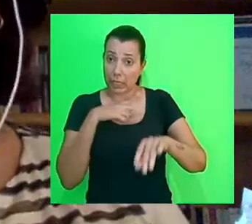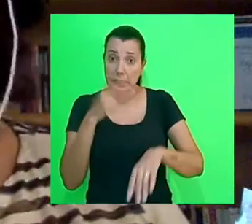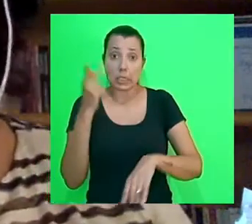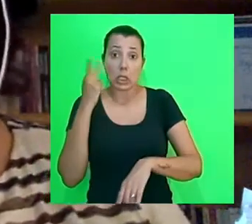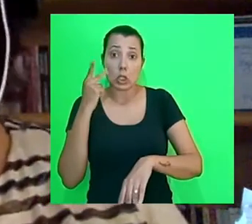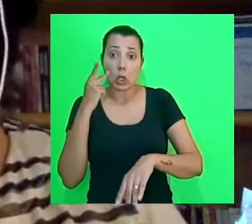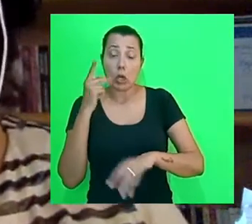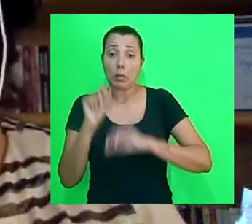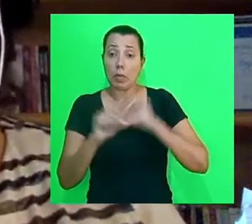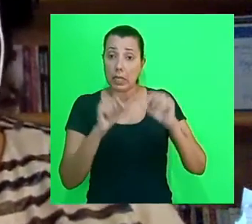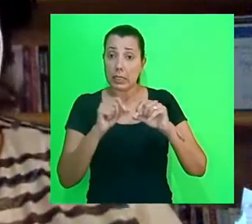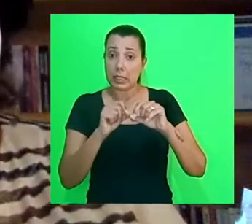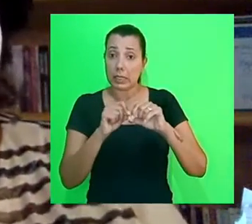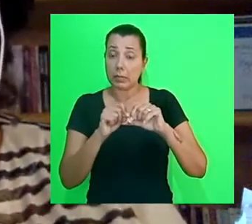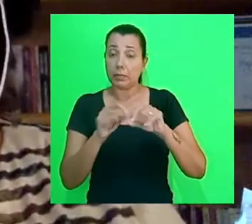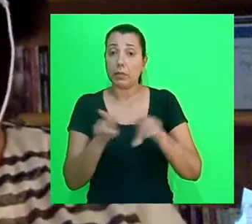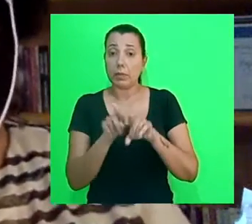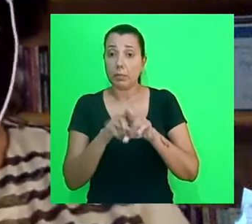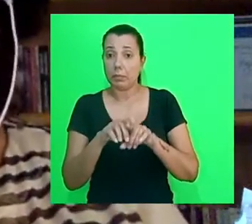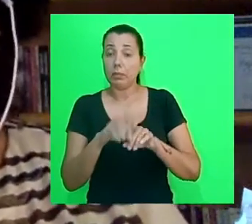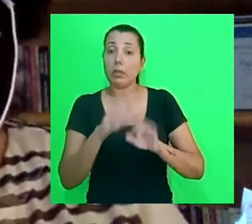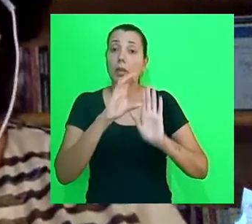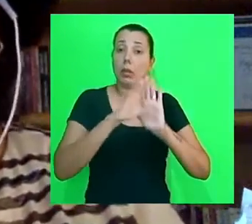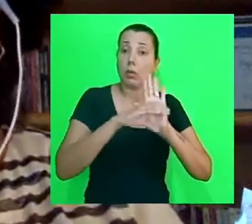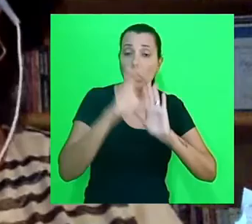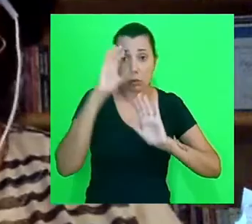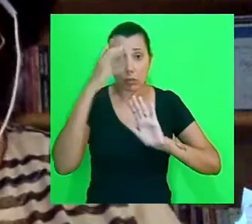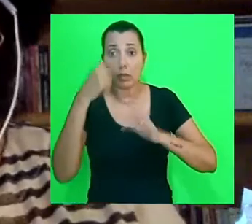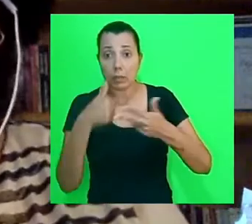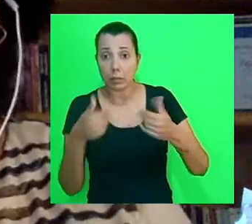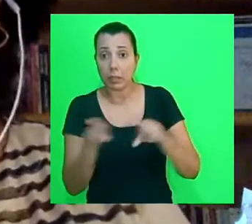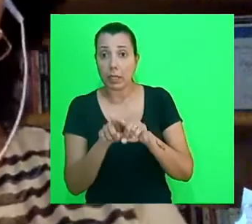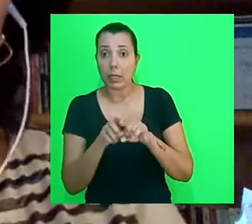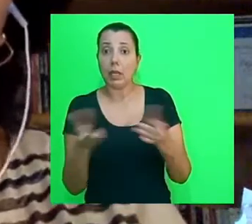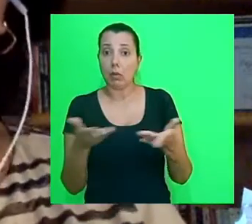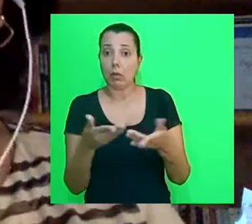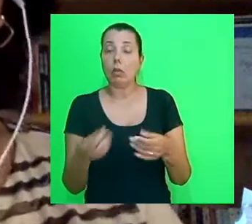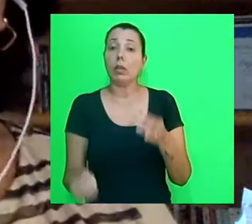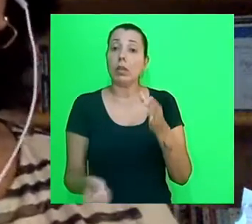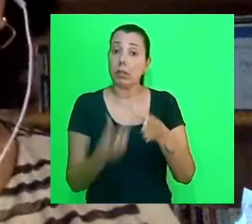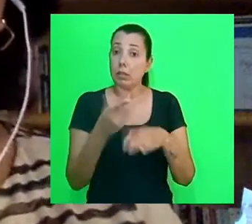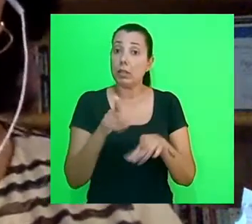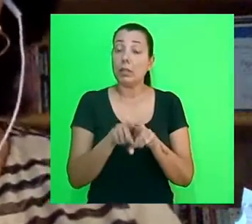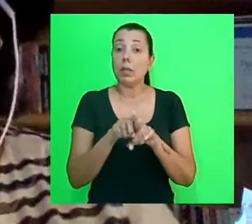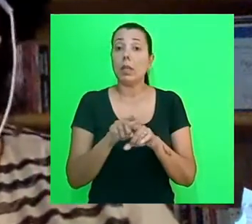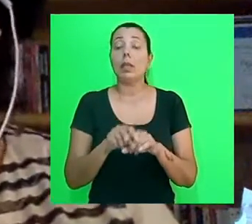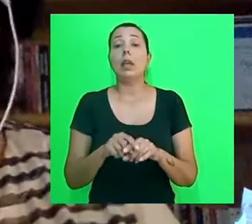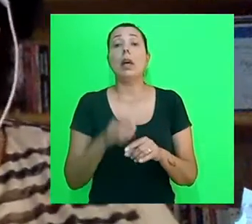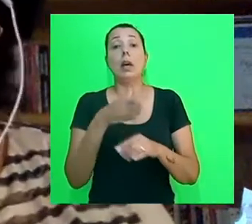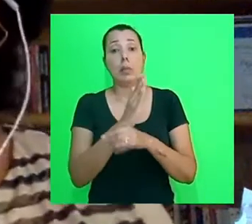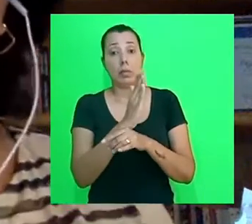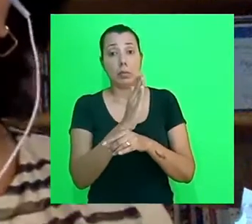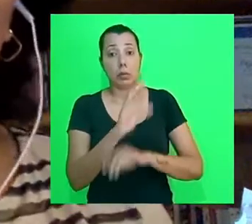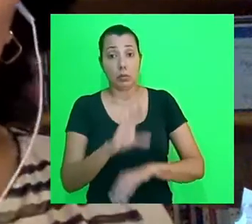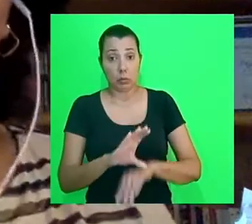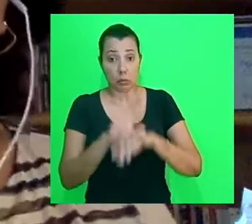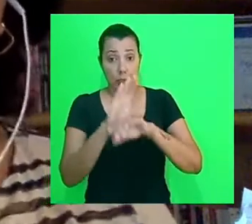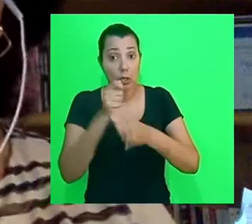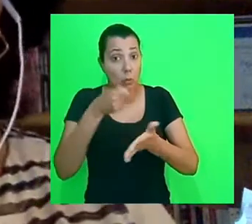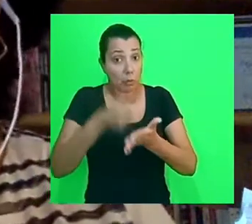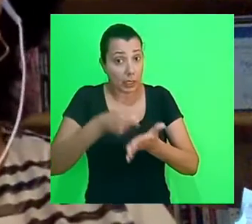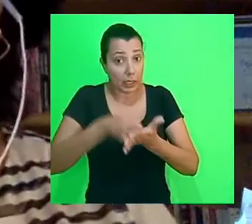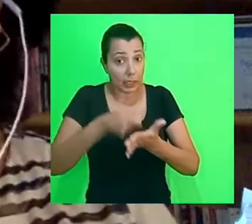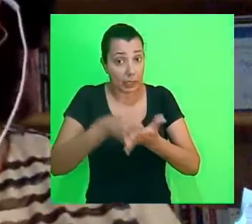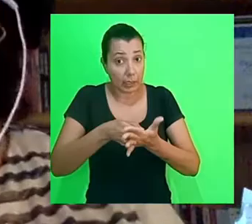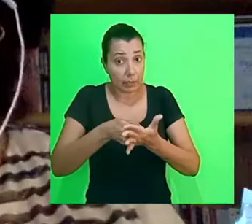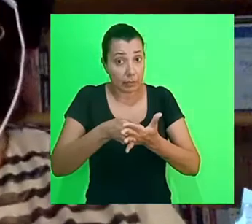ambiente das nossas escolas, que esse debate acerca da assimetria entre homens e mulheres, entre o masculino